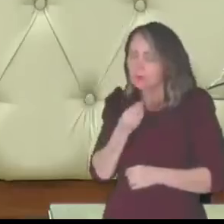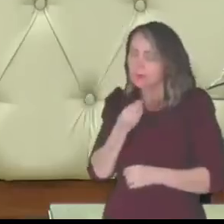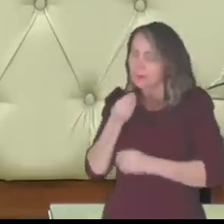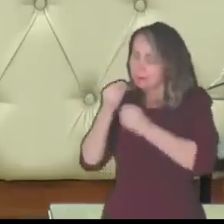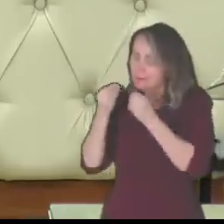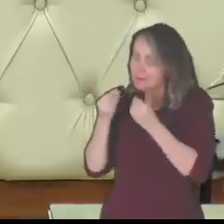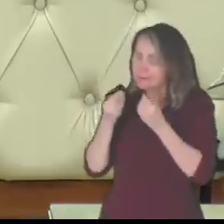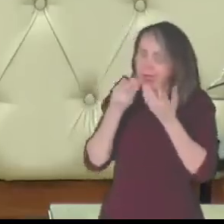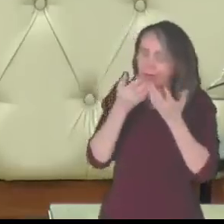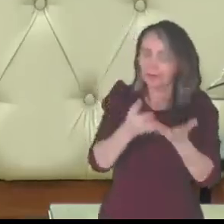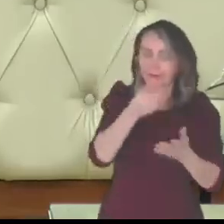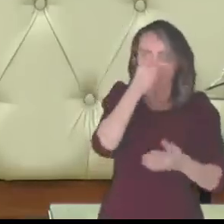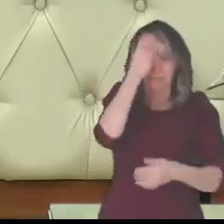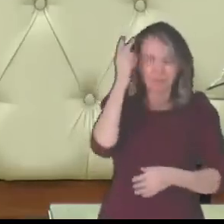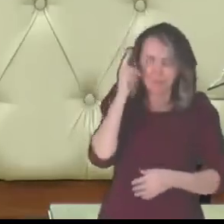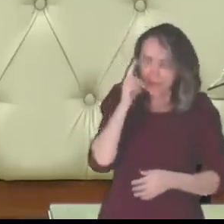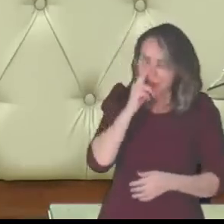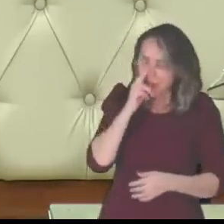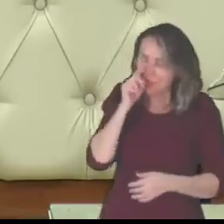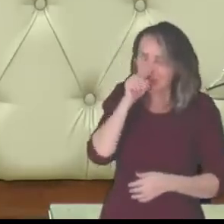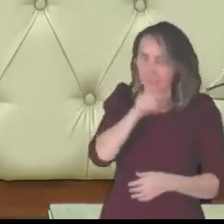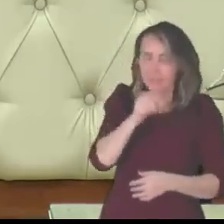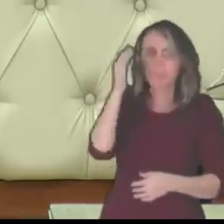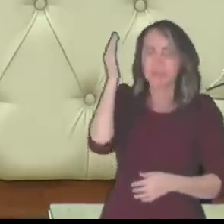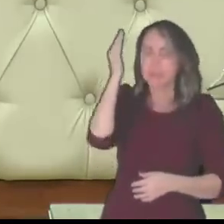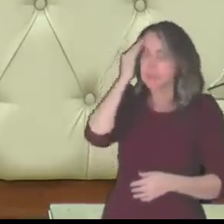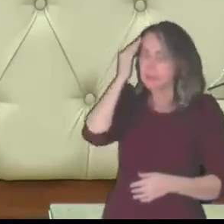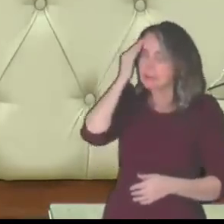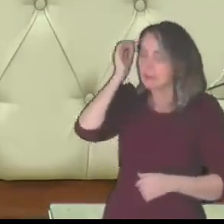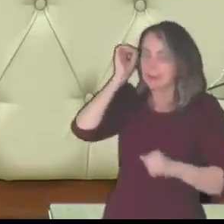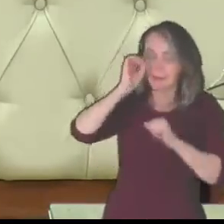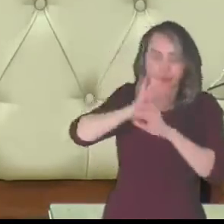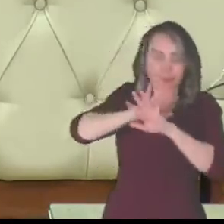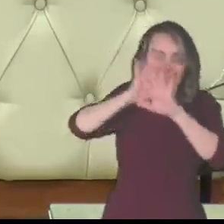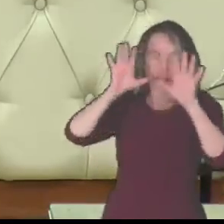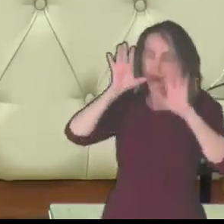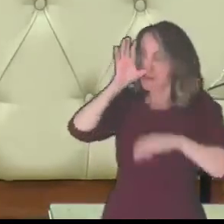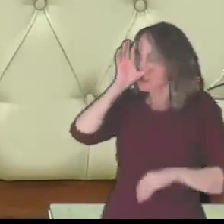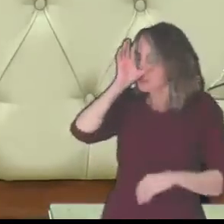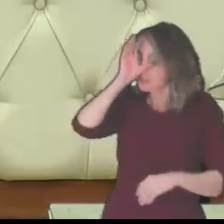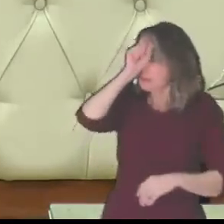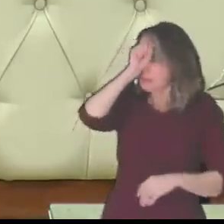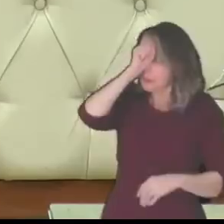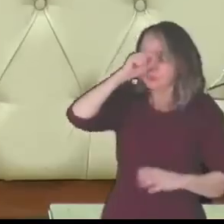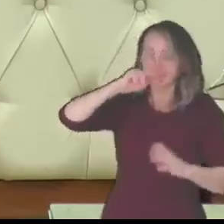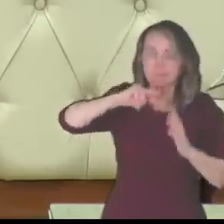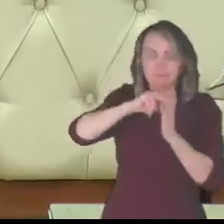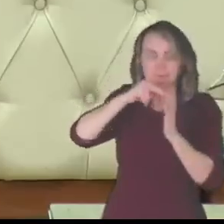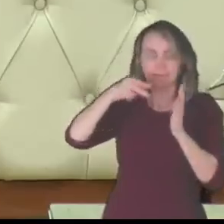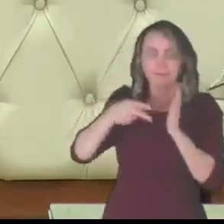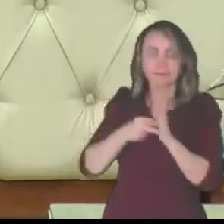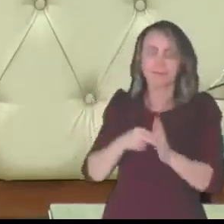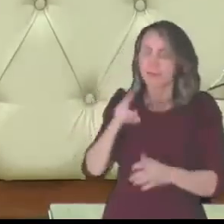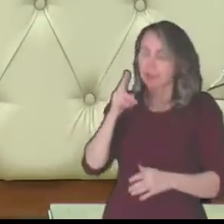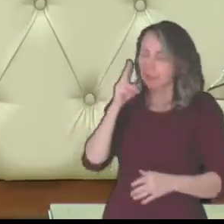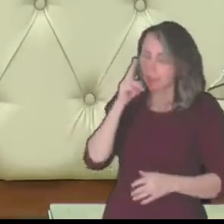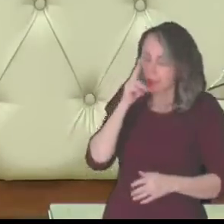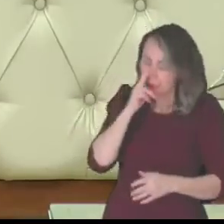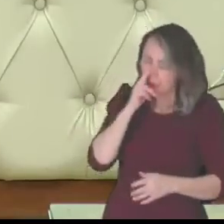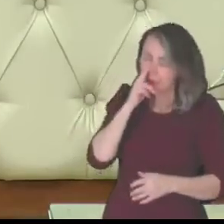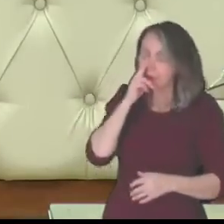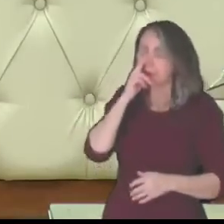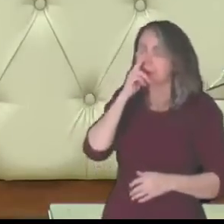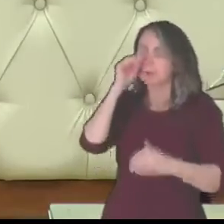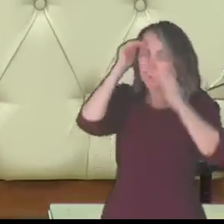entendam a tua vontade para que eles aprendam O que é ser crente para que eles aprendam o teu querer para que